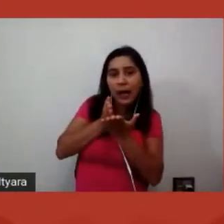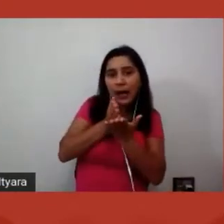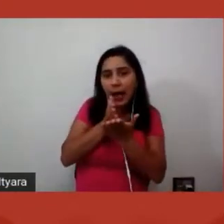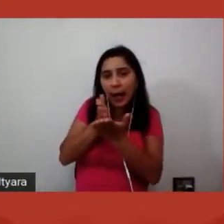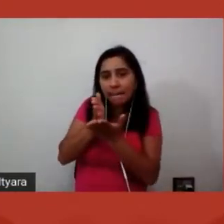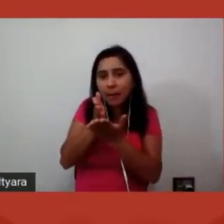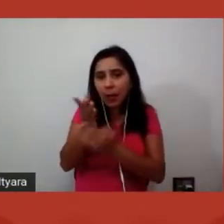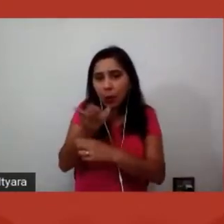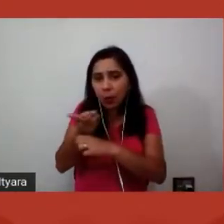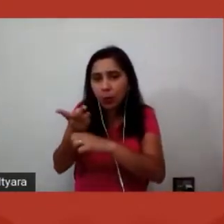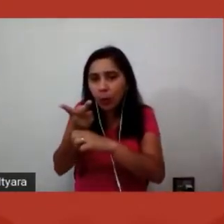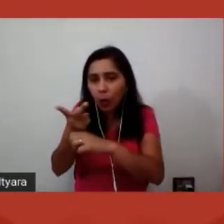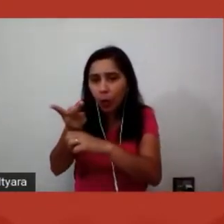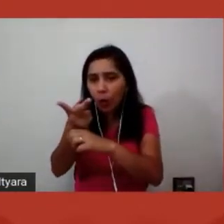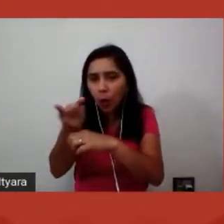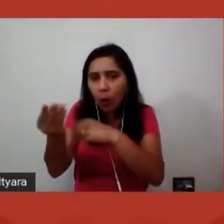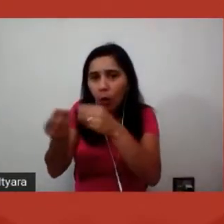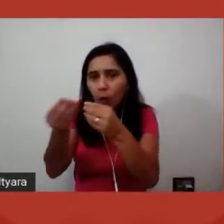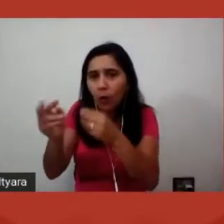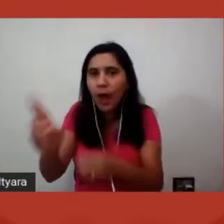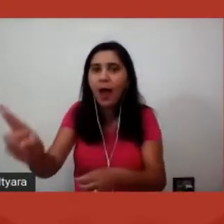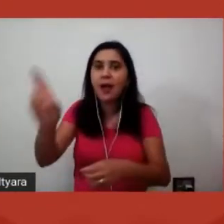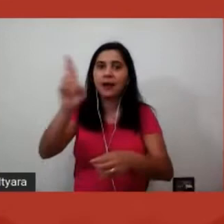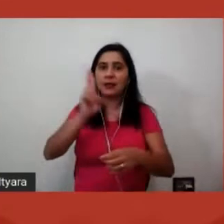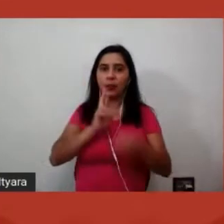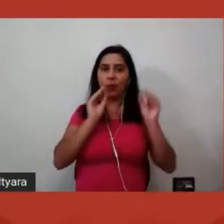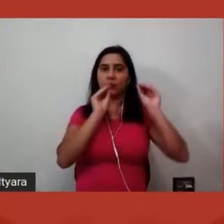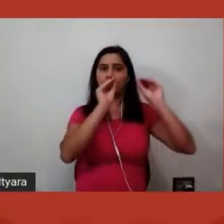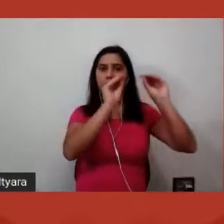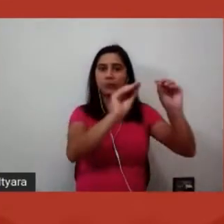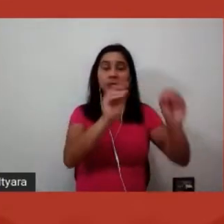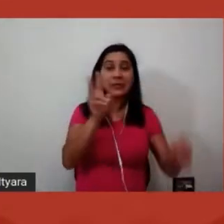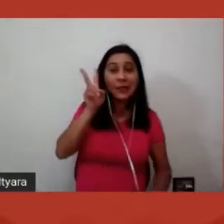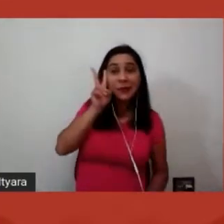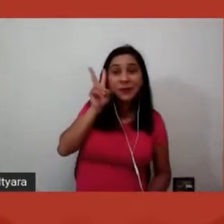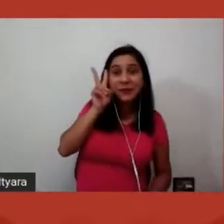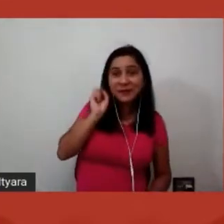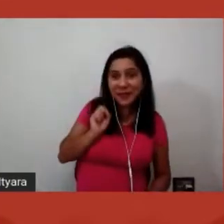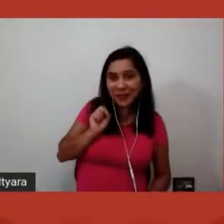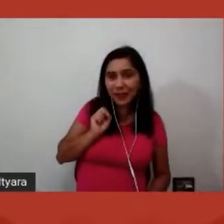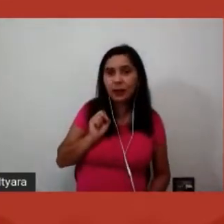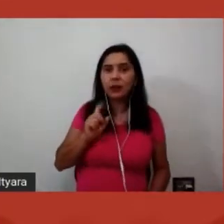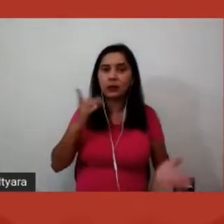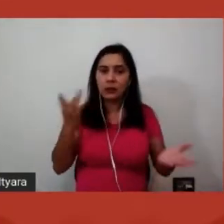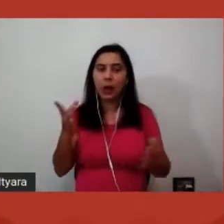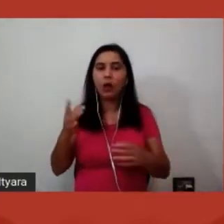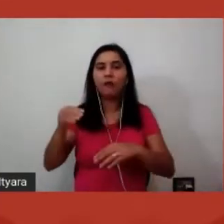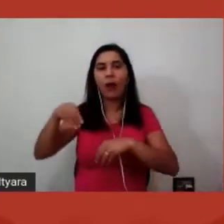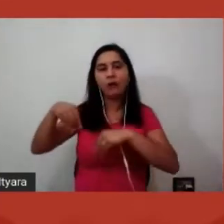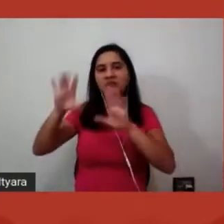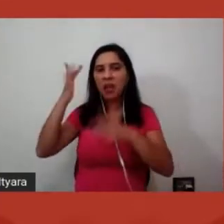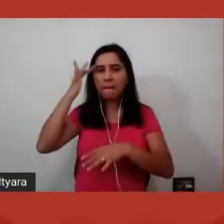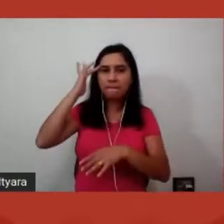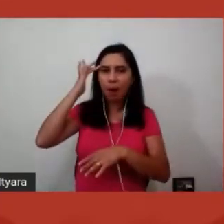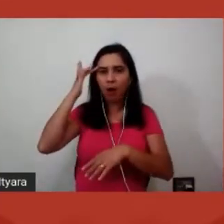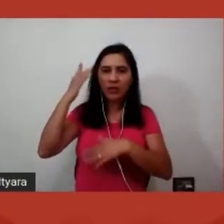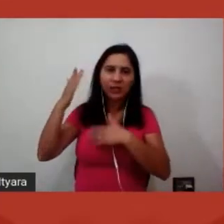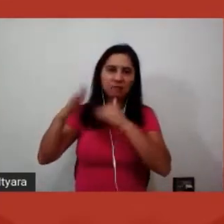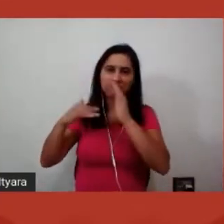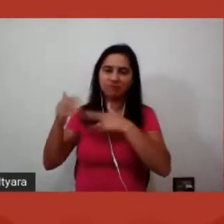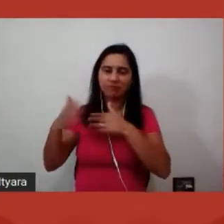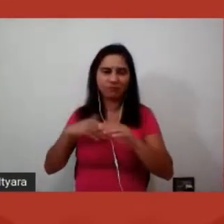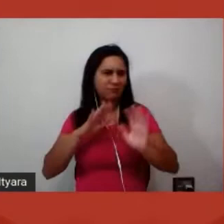por respostas, né? Que vocês vão trazer na segunda-feira. Então, vocês vão levantar hipóteses abertas, né? Não,